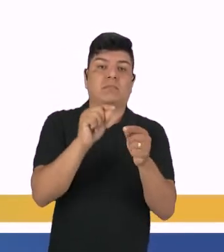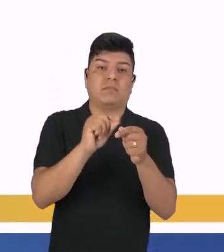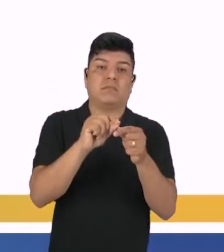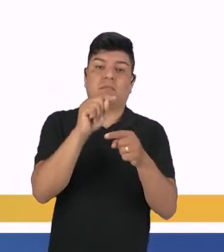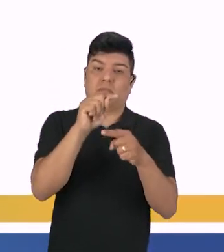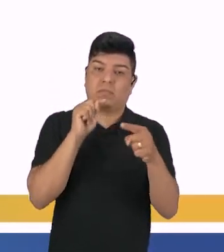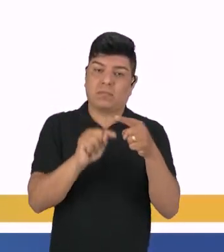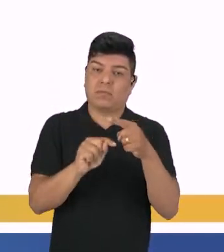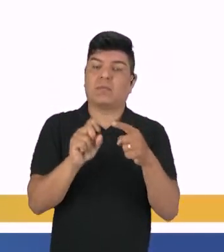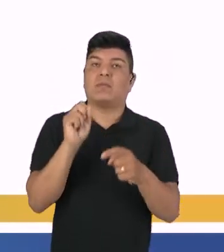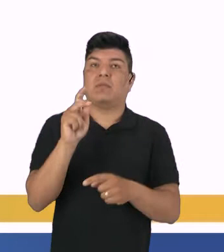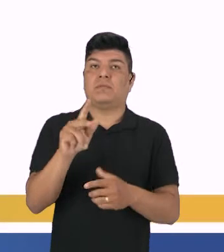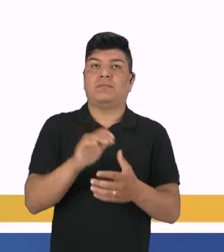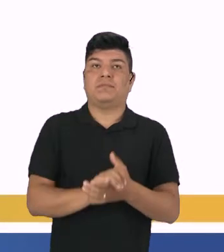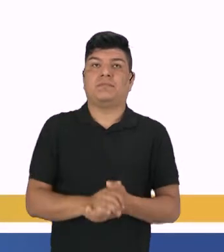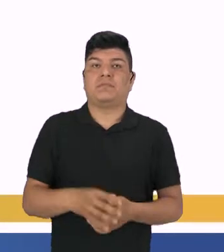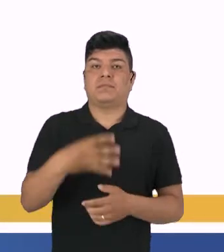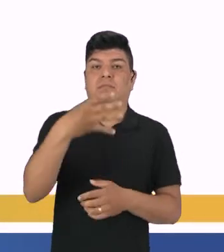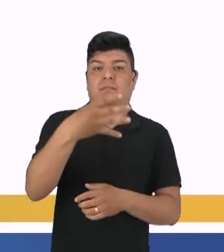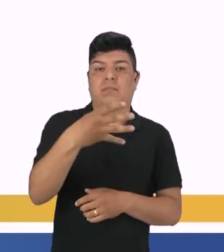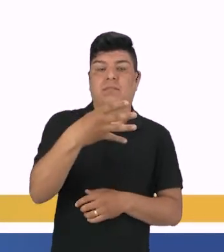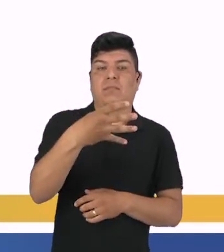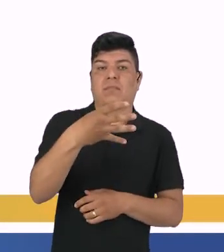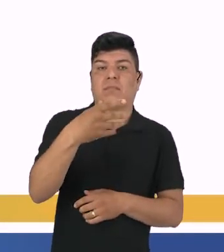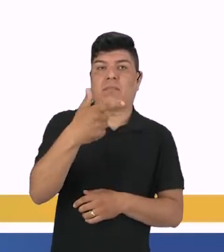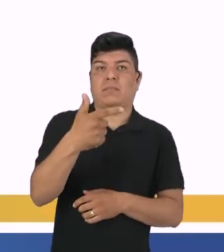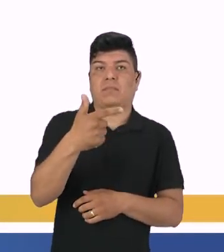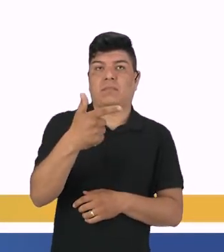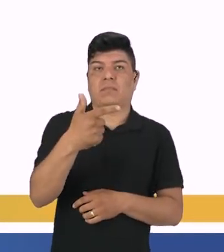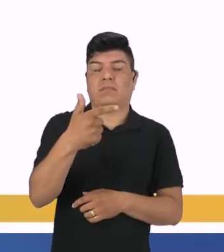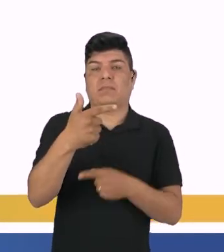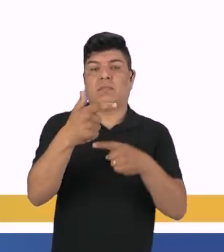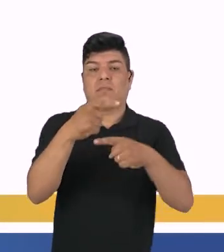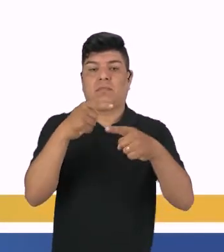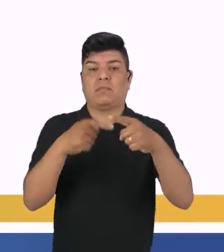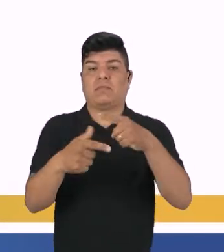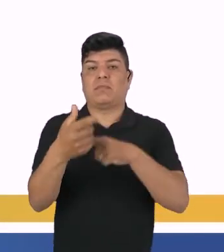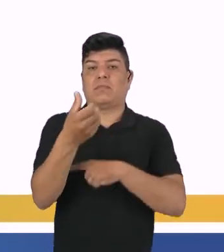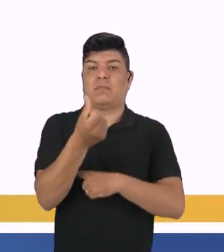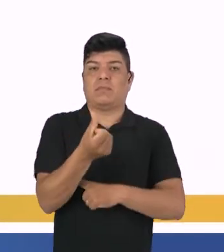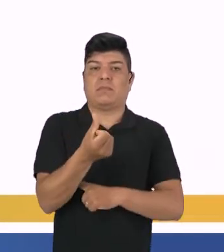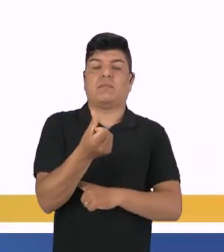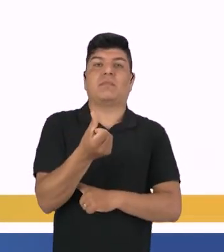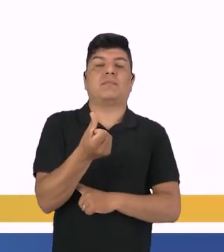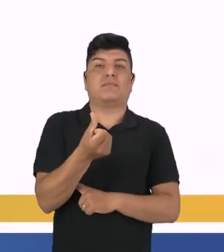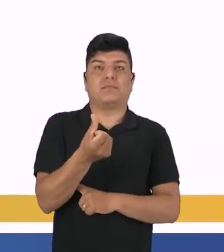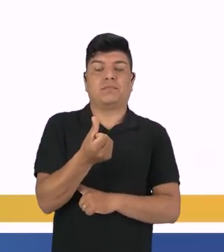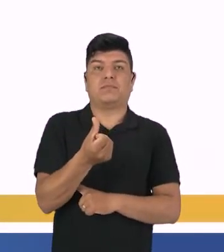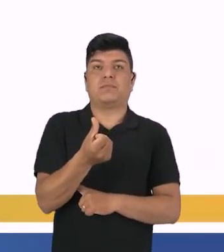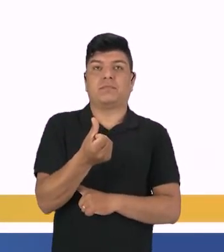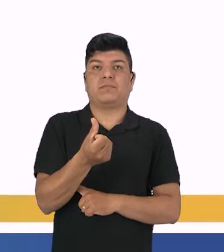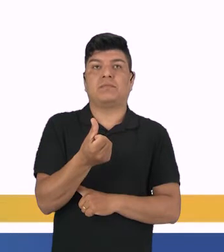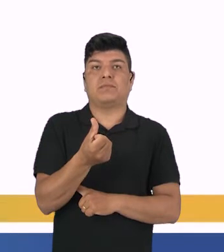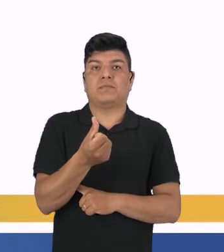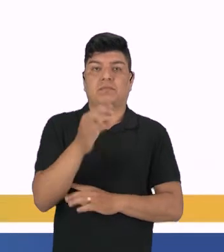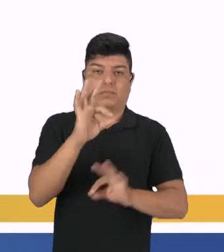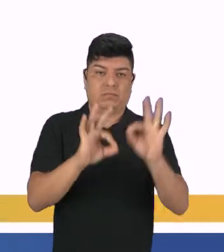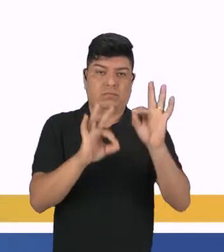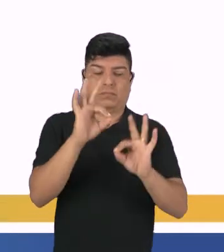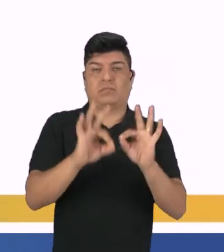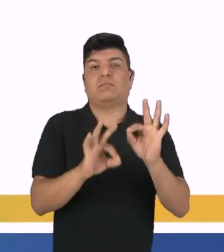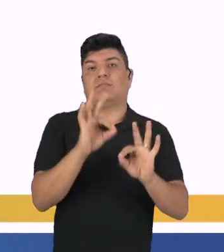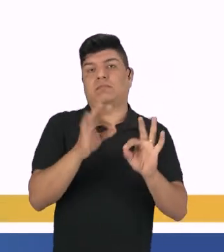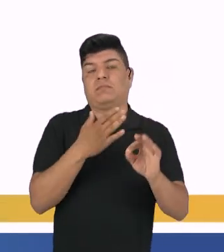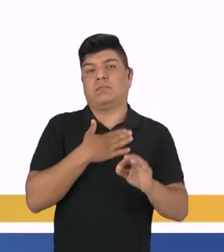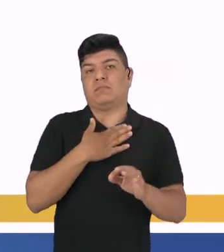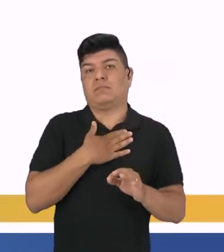divisão, certo? Então, como eu faço? Aí eu tenho 42 dividido por 6. Esse é o esqueminha da